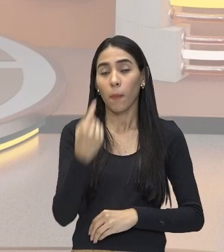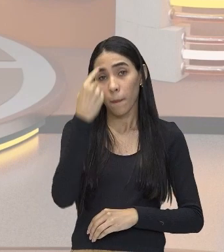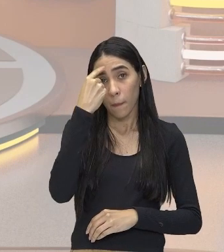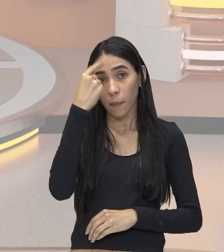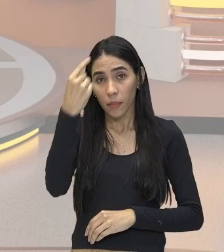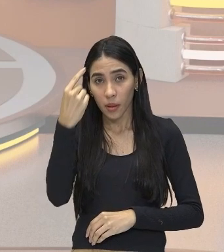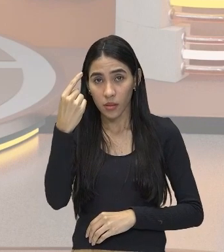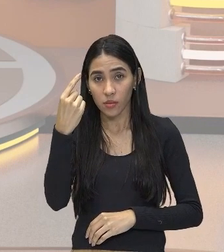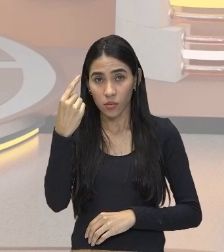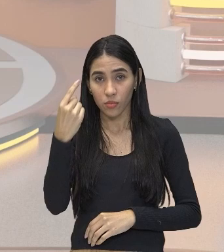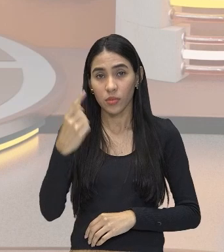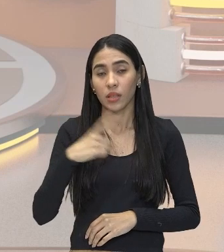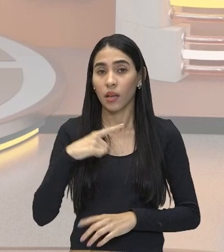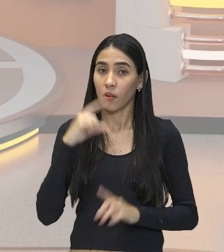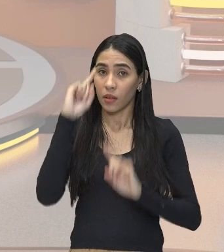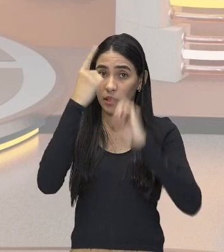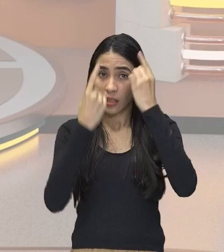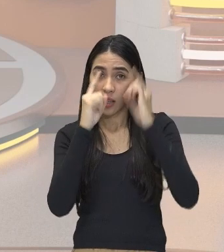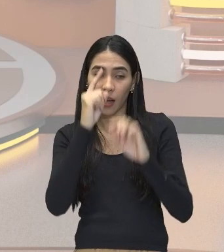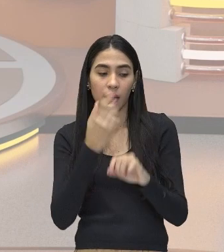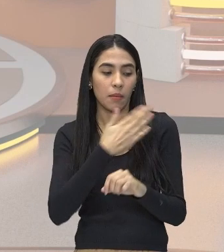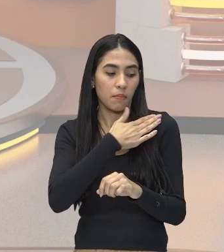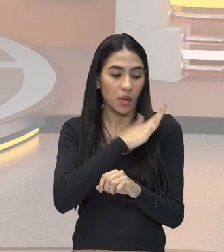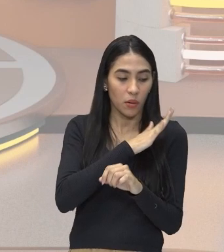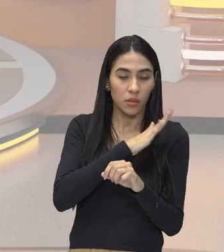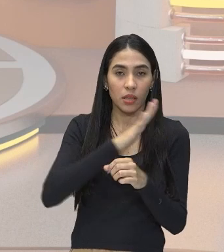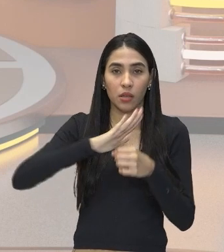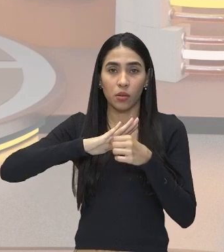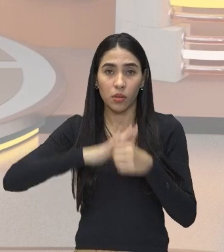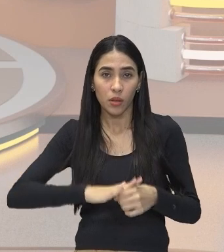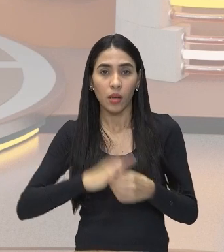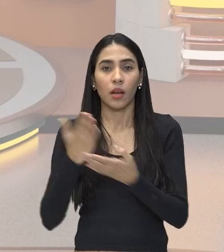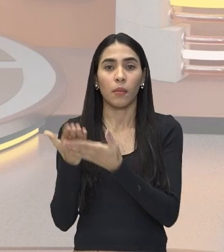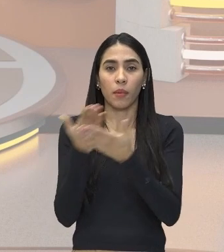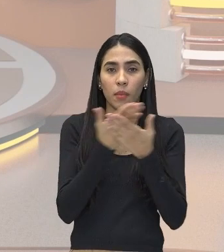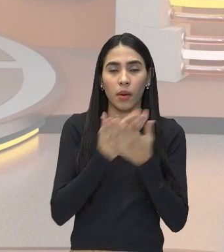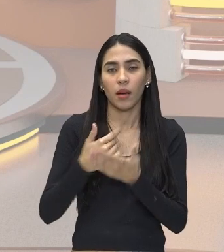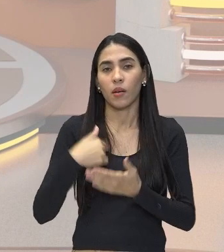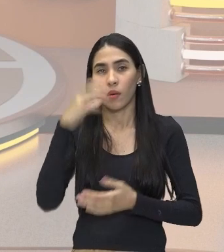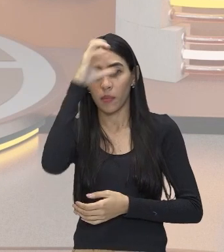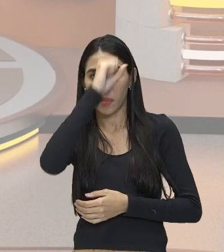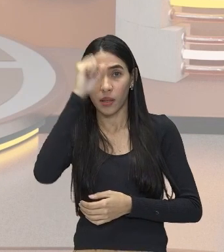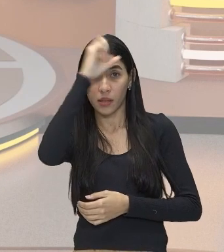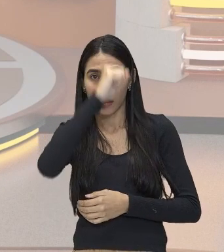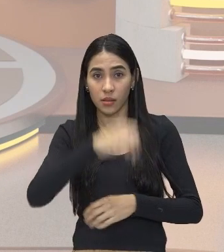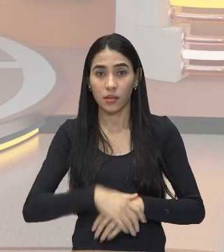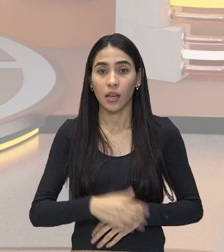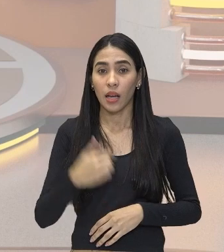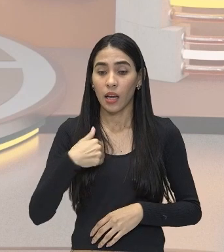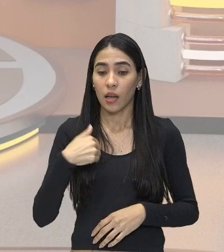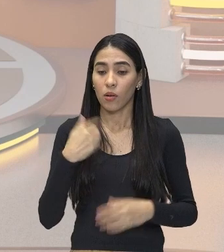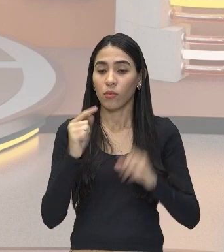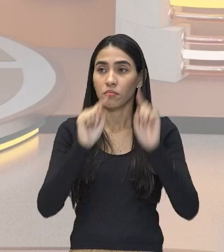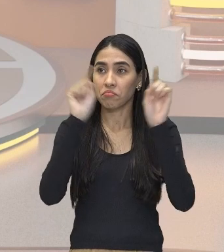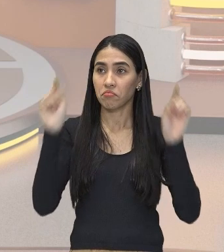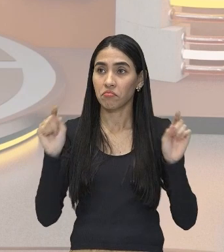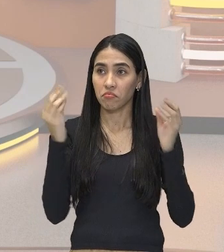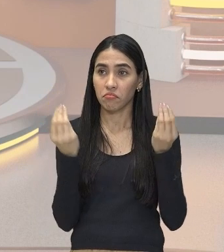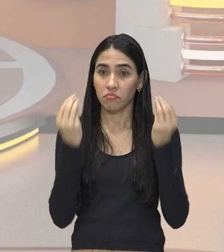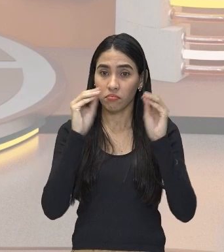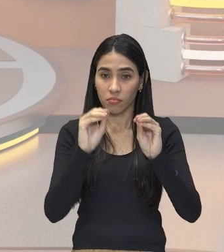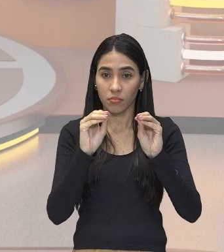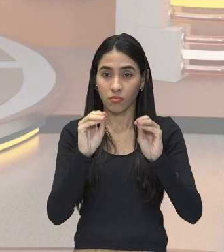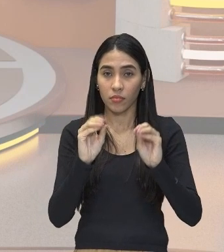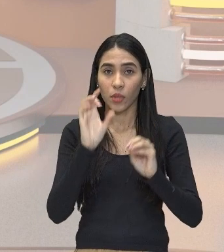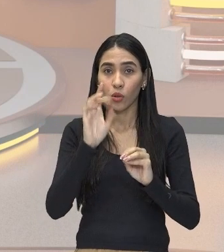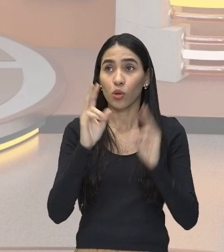tenho de ideia, de preconceito, de estudo que eu aprendi. Nesse momento eu guardo tudo e vou